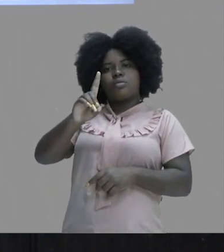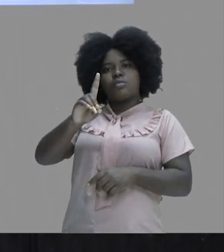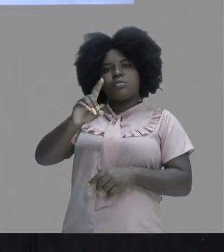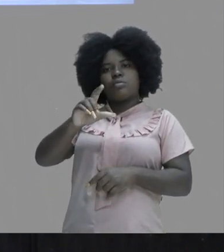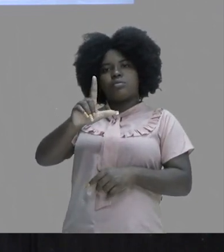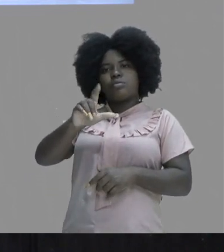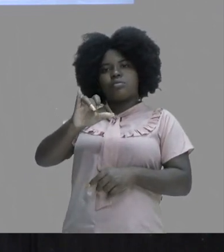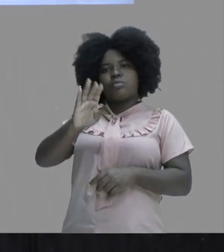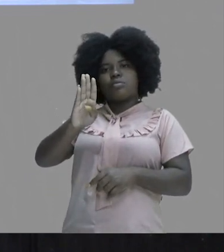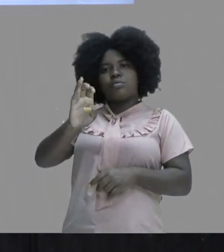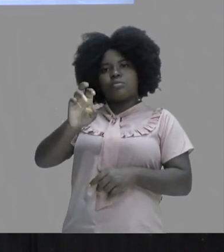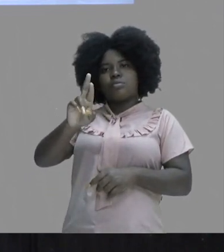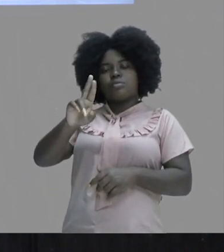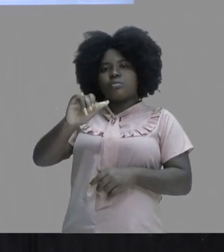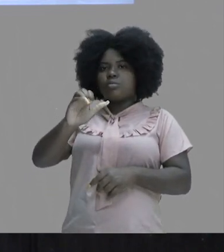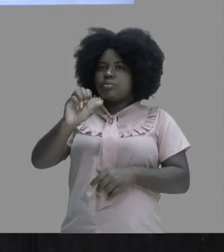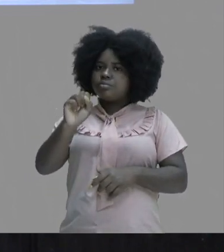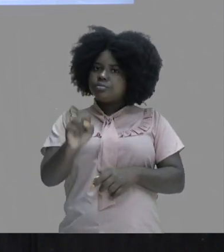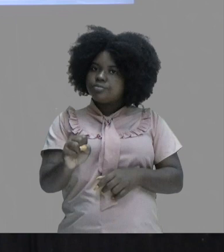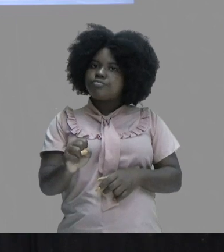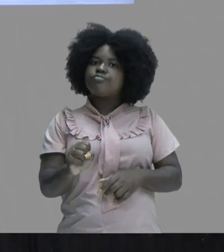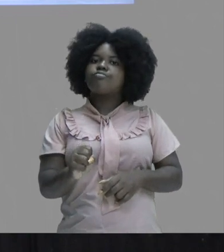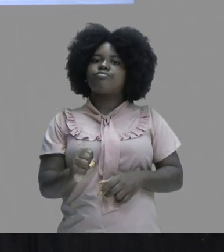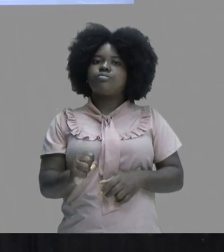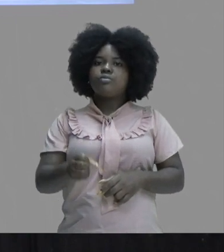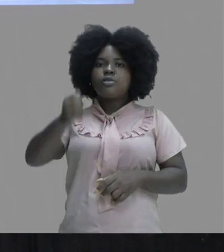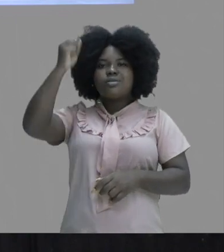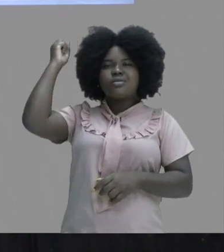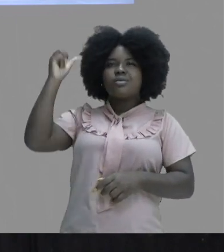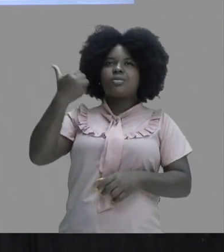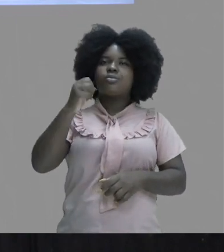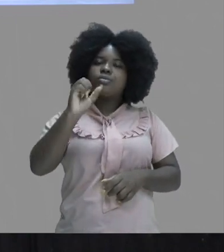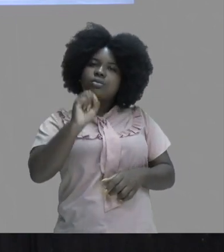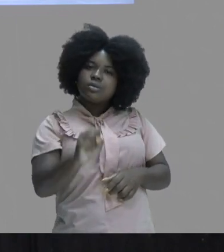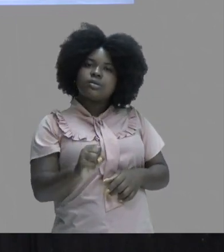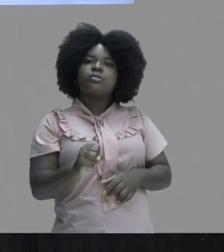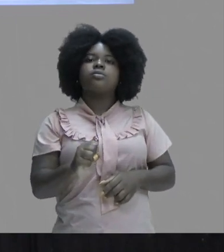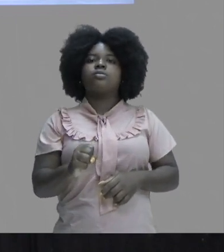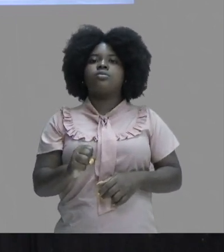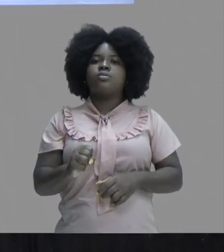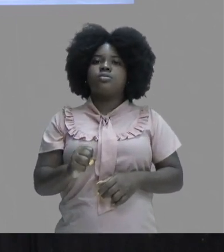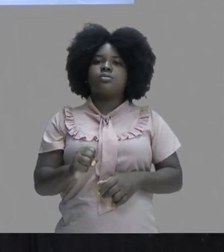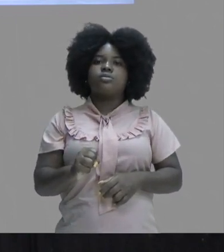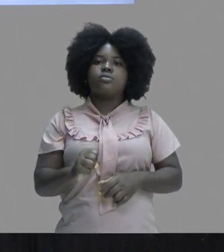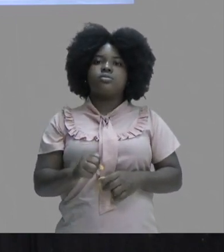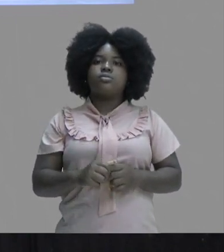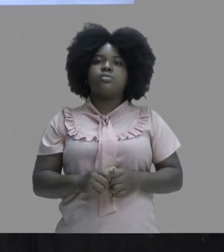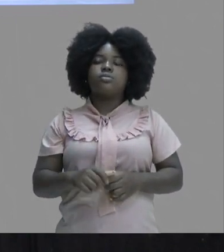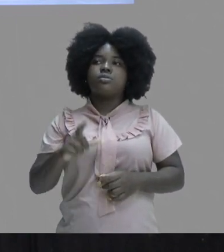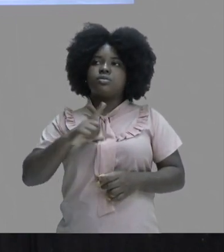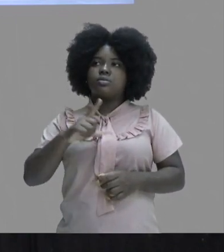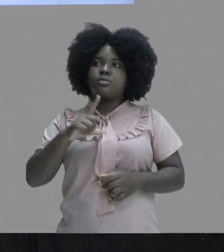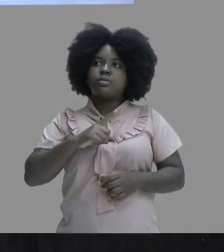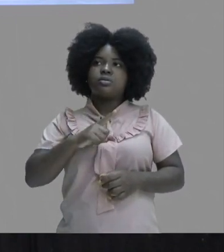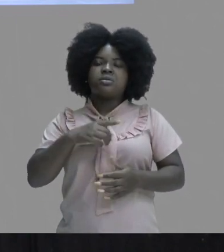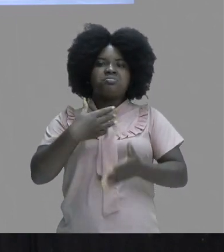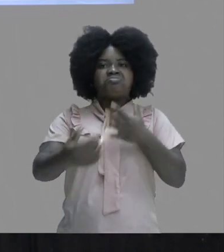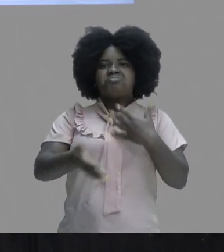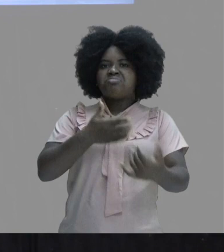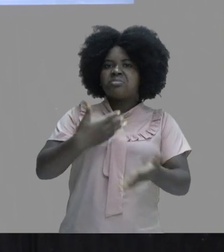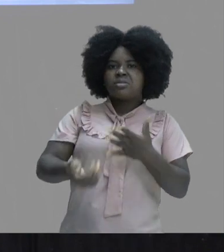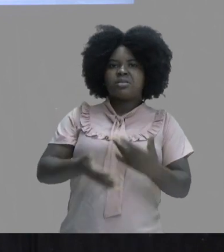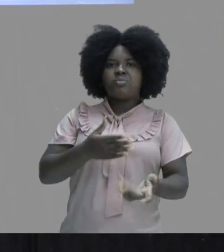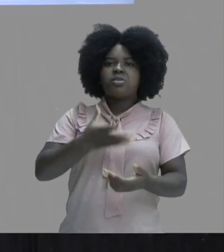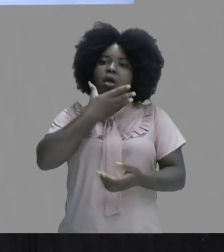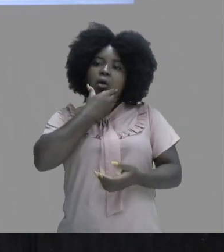XVIII, independente da condição social, cor, gênero ou religião. Ou seja, independente de